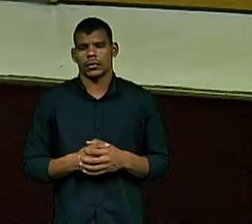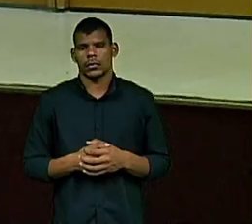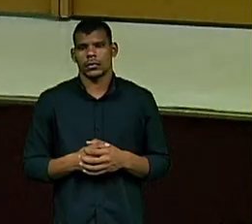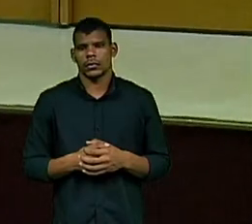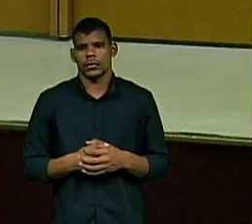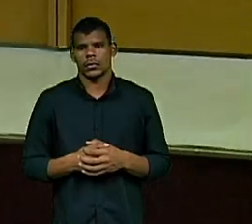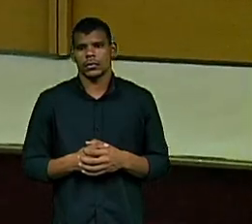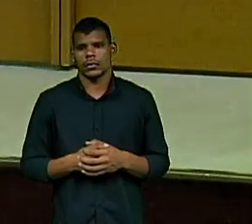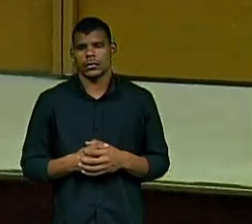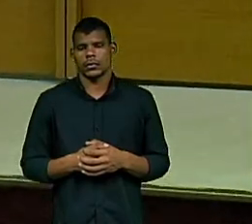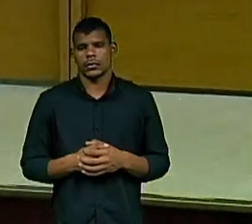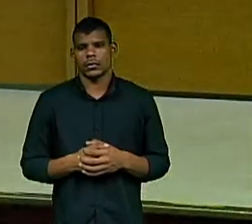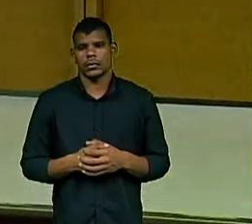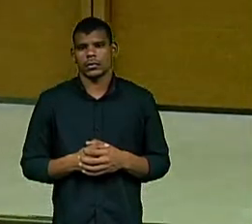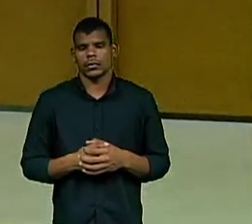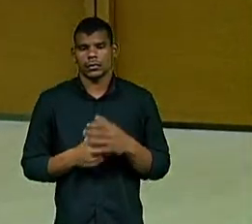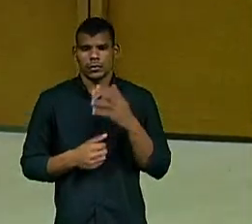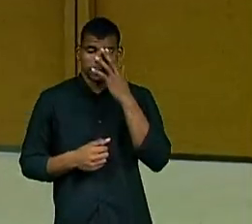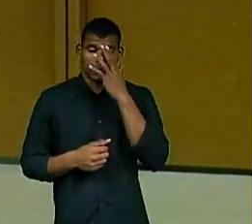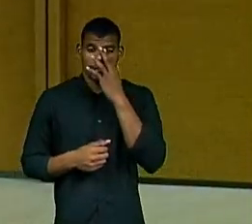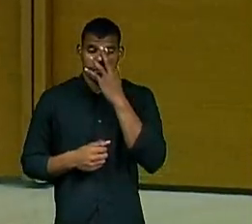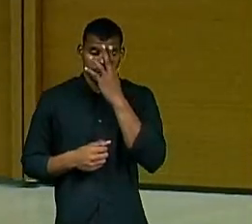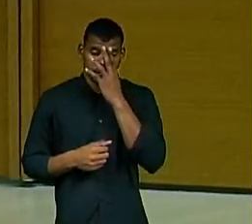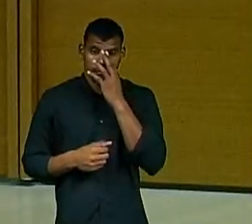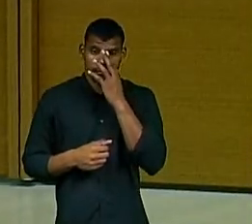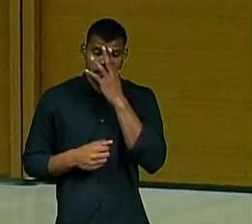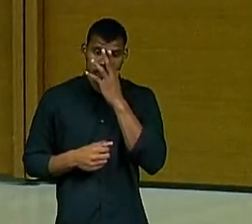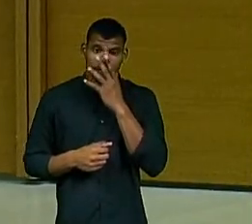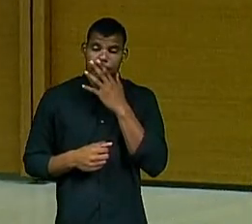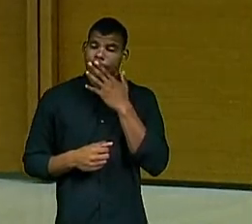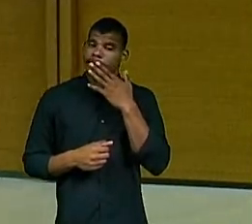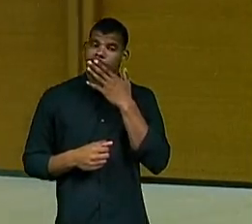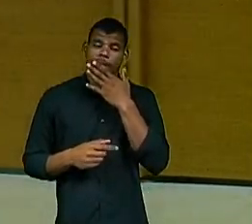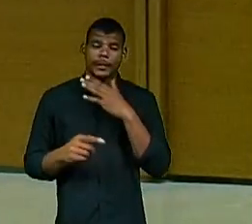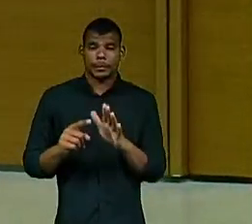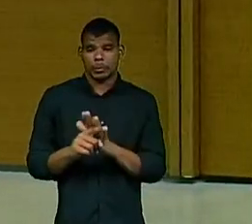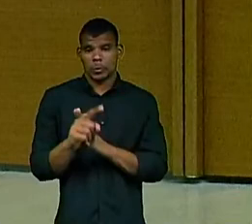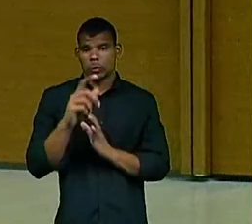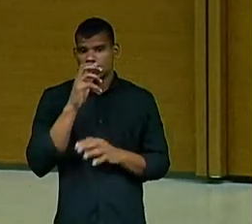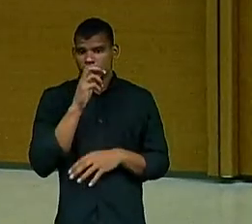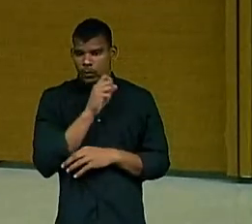né Vamos só questão sobre vamos lá mais uma questão